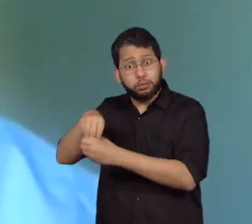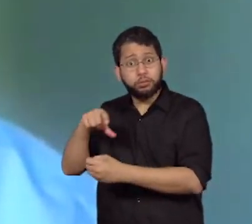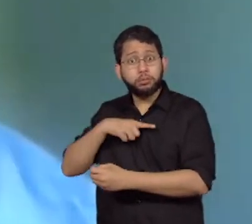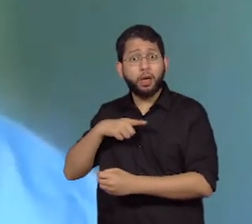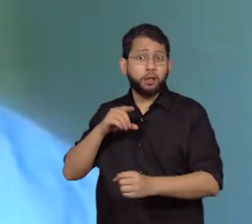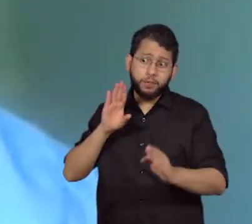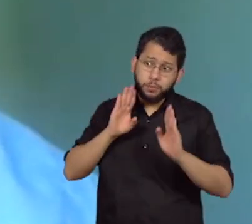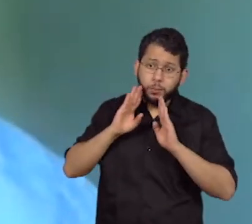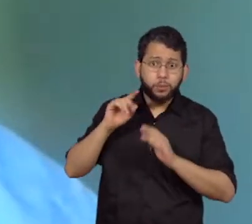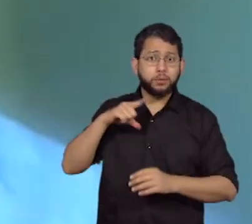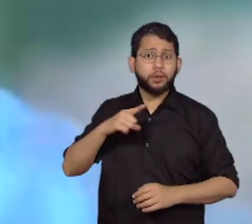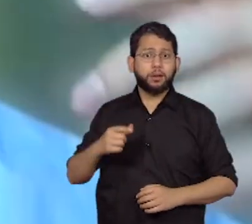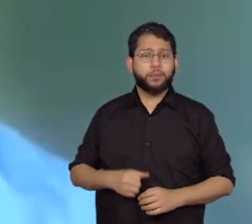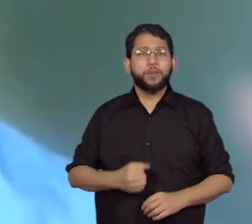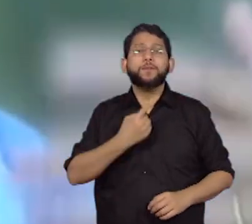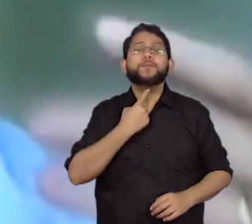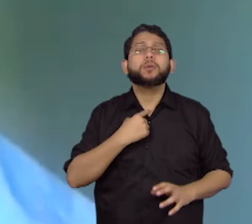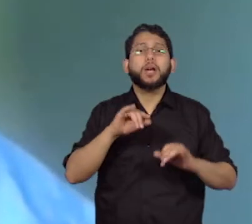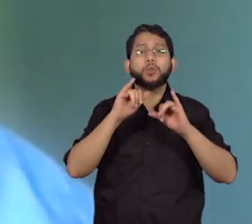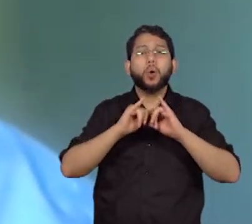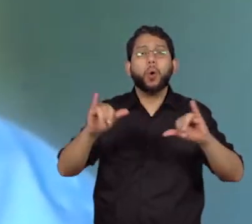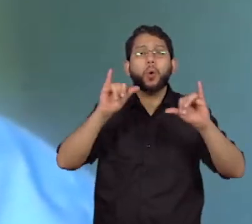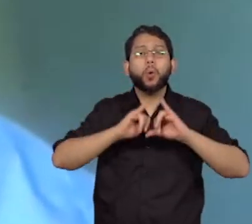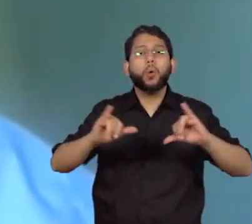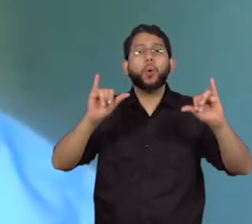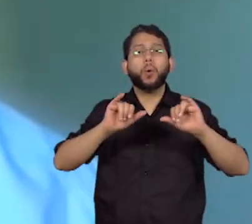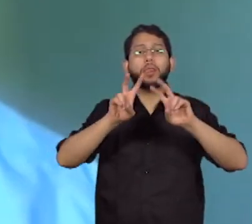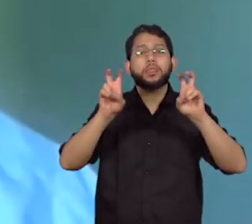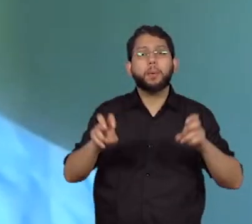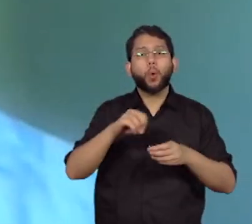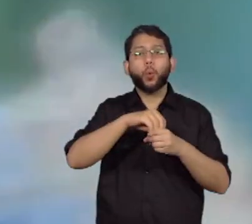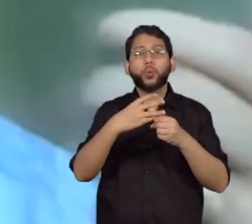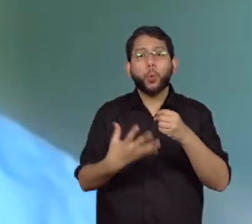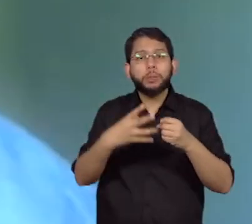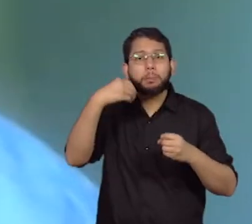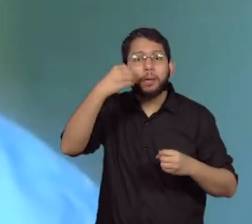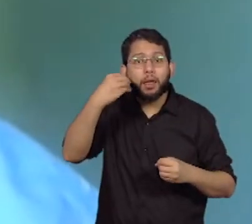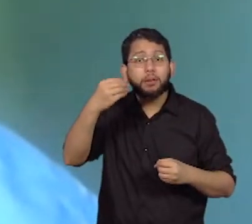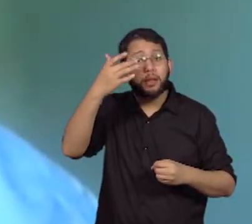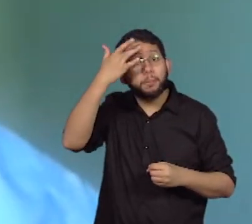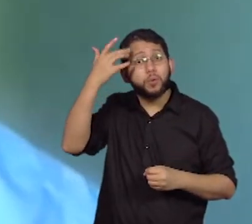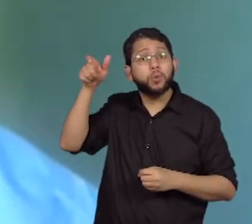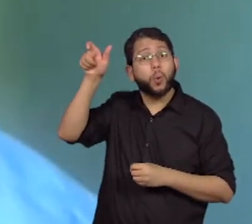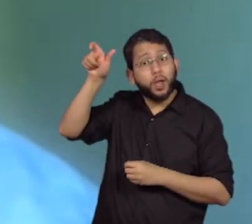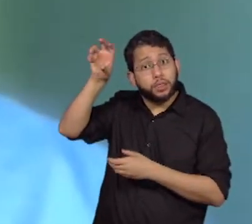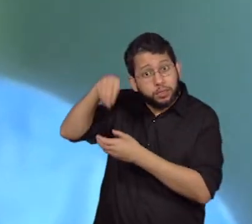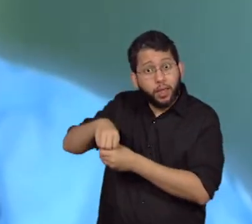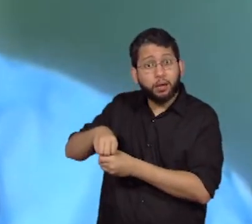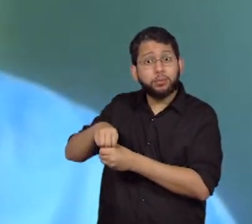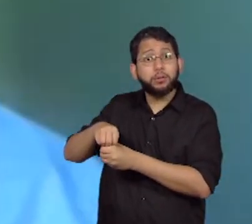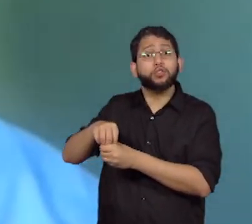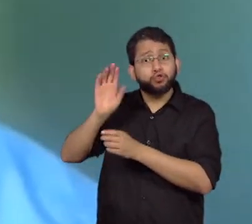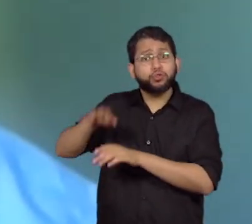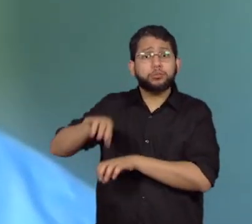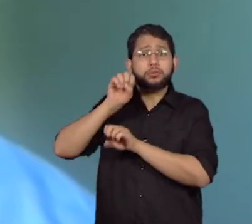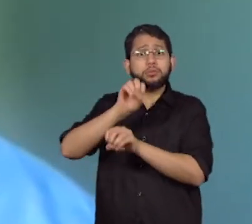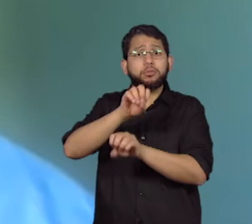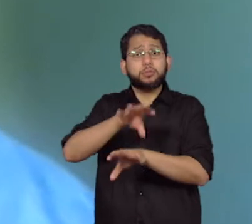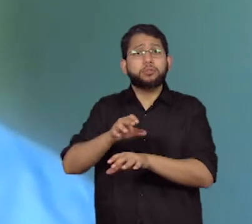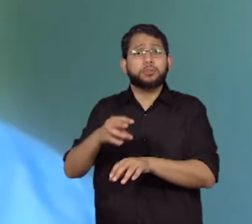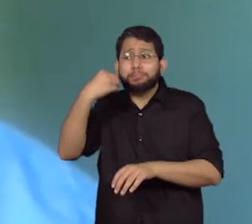ser produtor de conteúdo, tem aula, tem vídeo com produtores de conteúdo experientes, com gente que já faz. Eu acho que esse